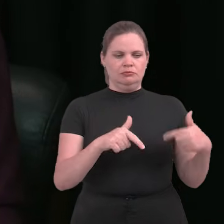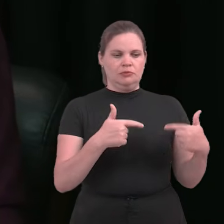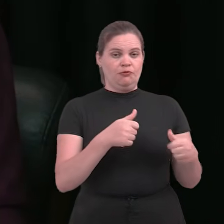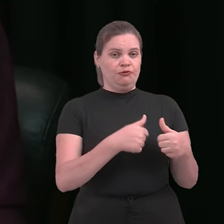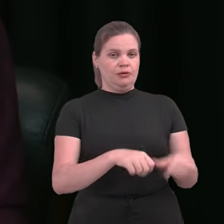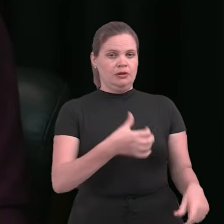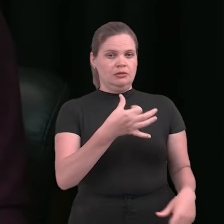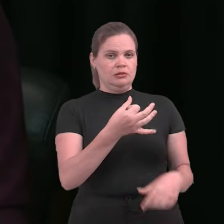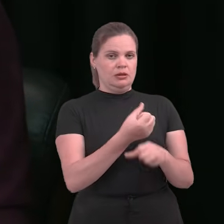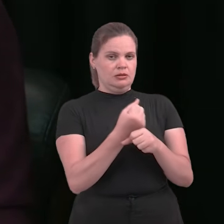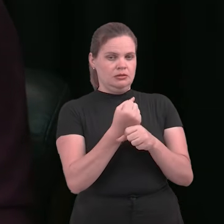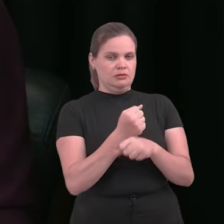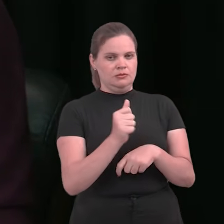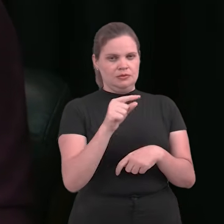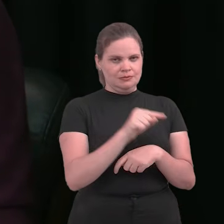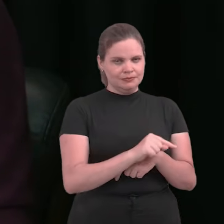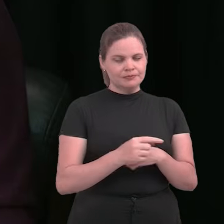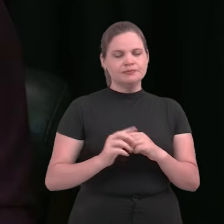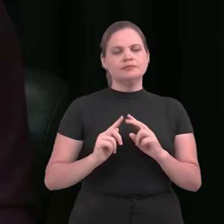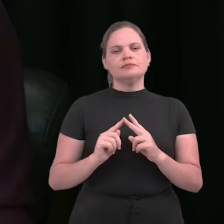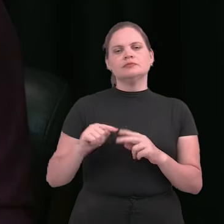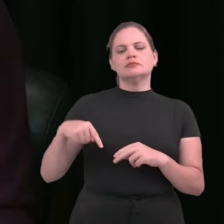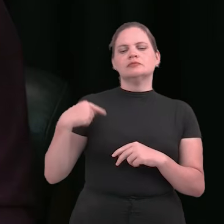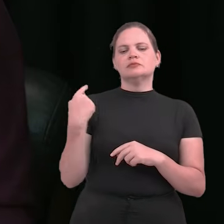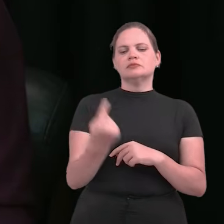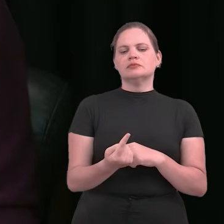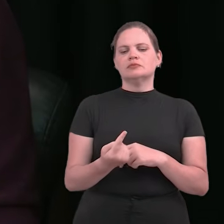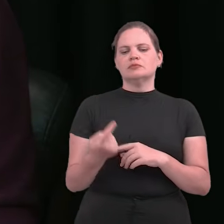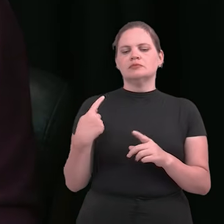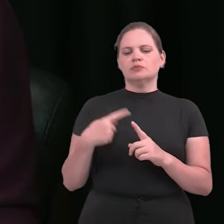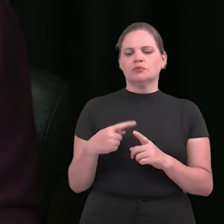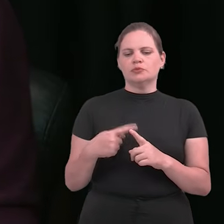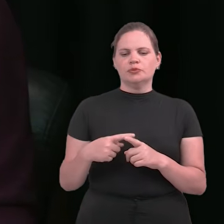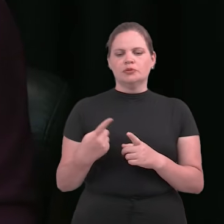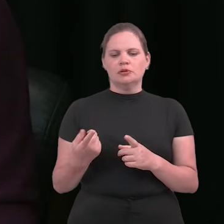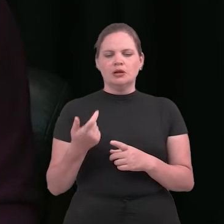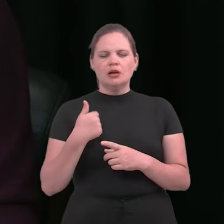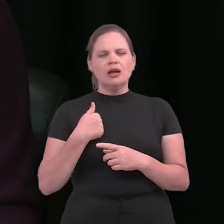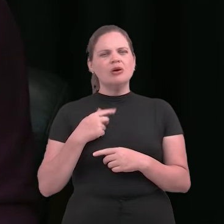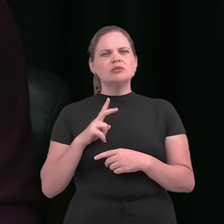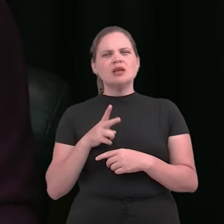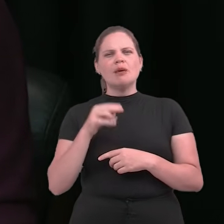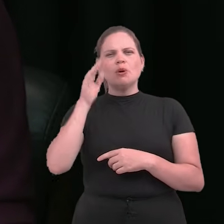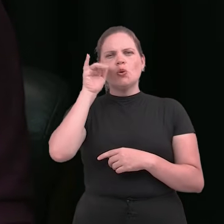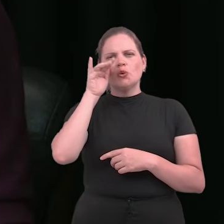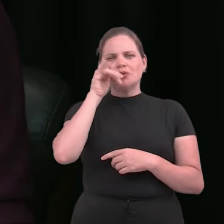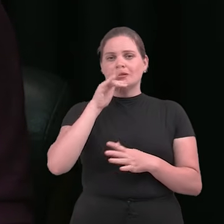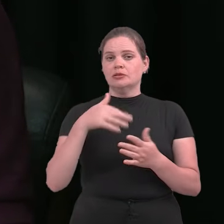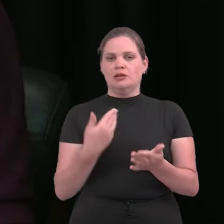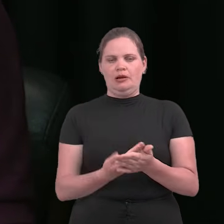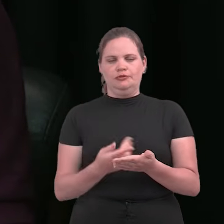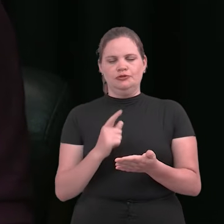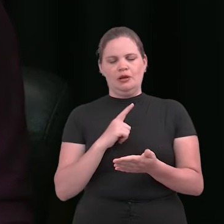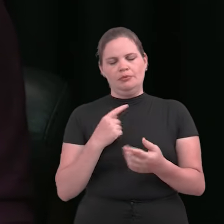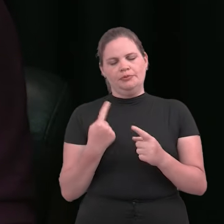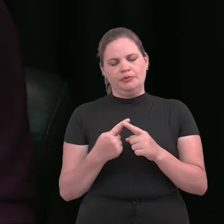anos lá. E depois porque assim, eu sempre tive curiosidade, ainda tenho até hoje, ainda